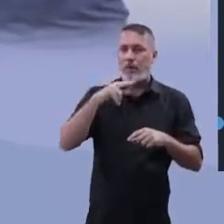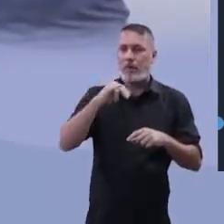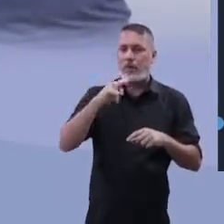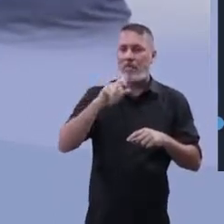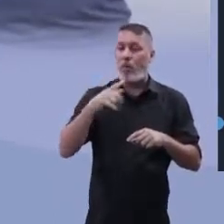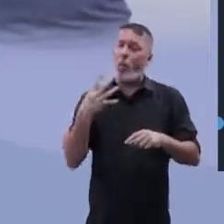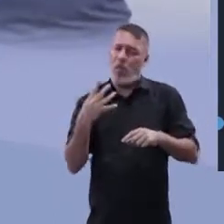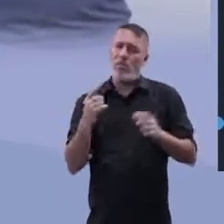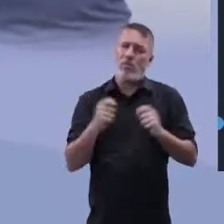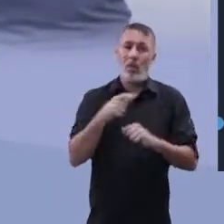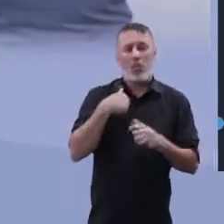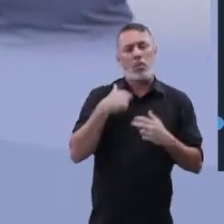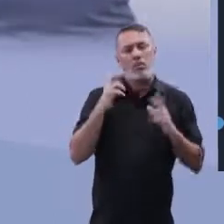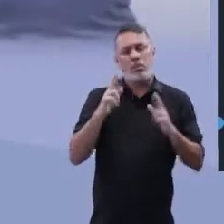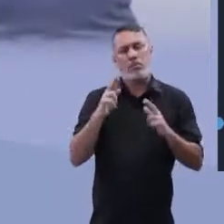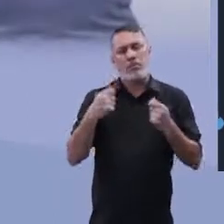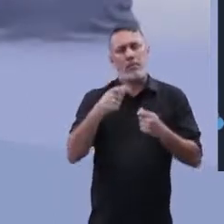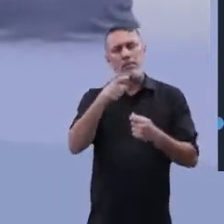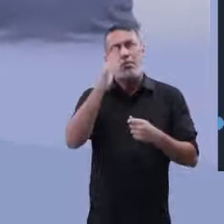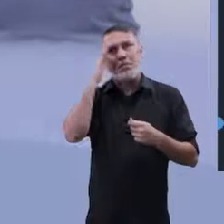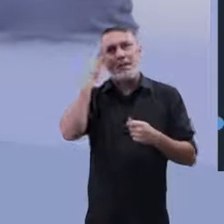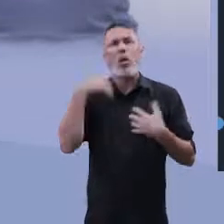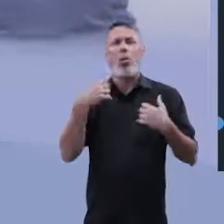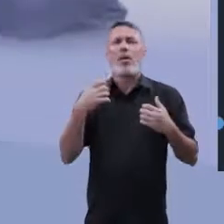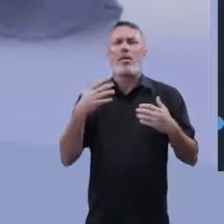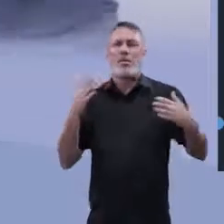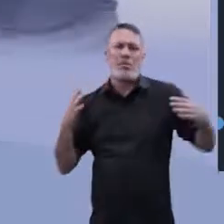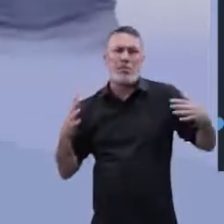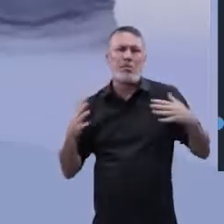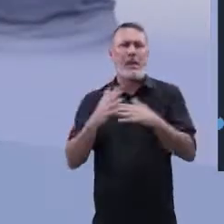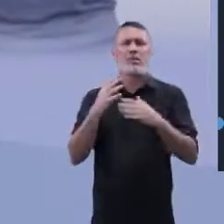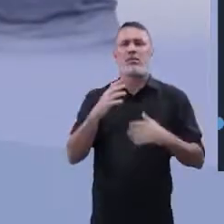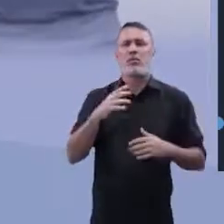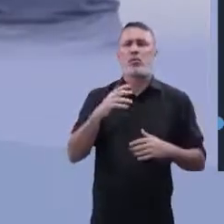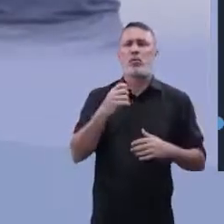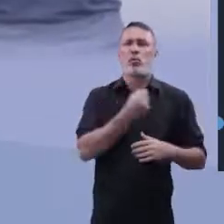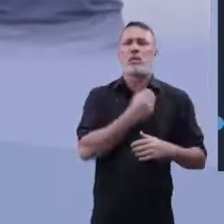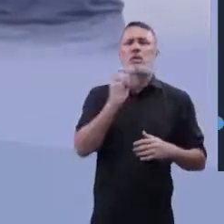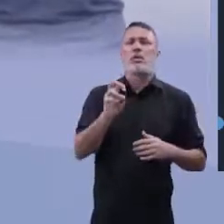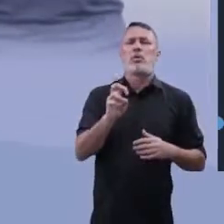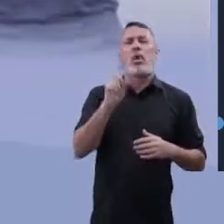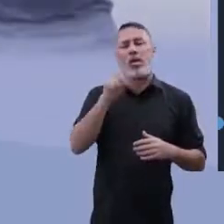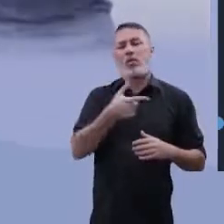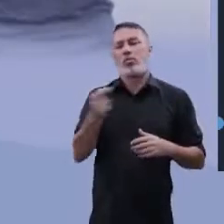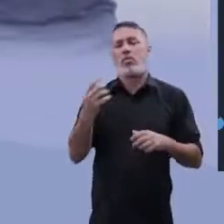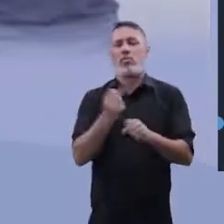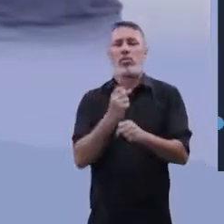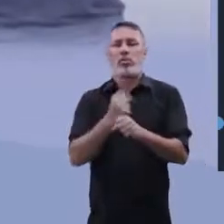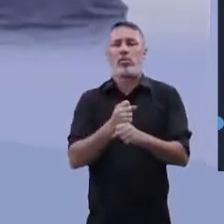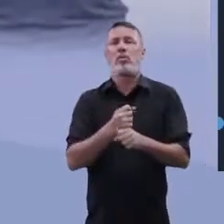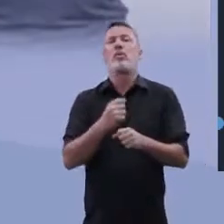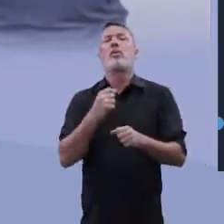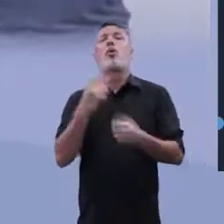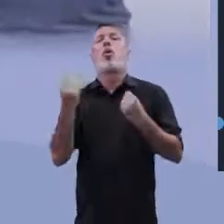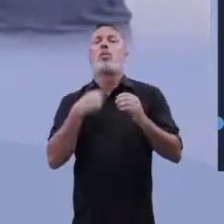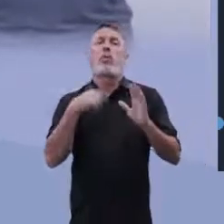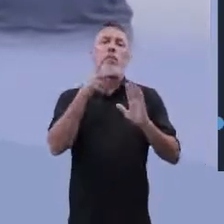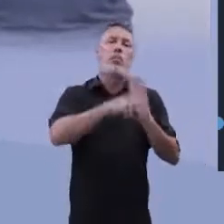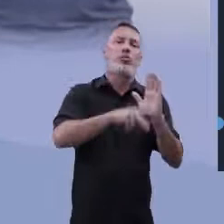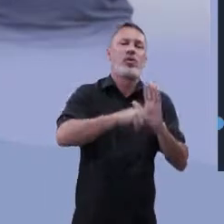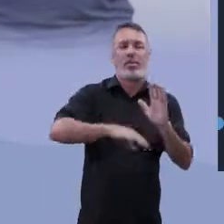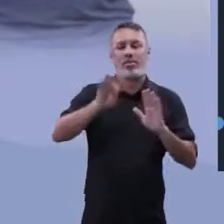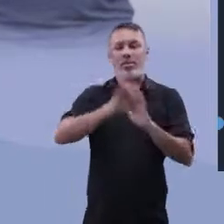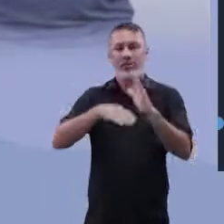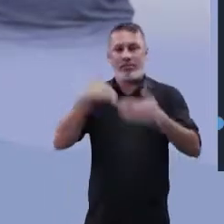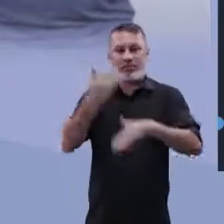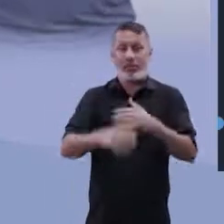Nível 4 é um nível razoável, mas você precisa pensar no nível 5, são 200 pontos, e como que eu posso preparar um